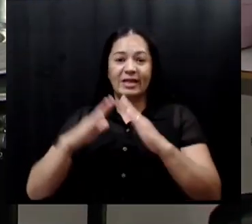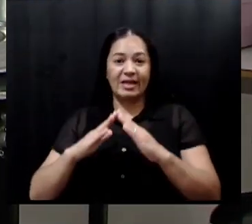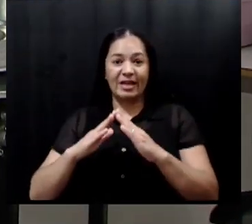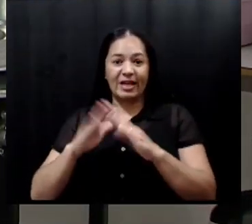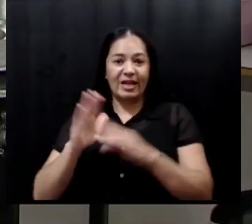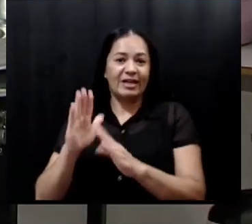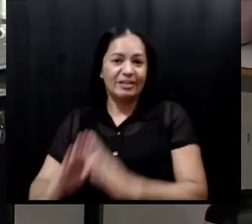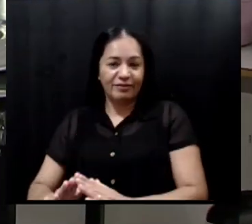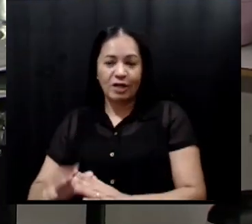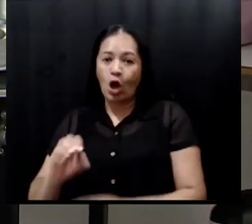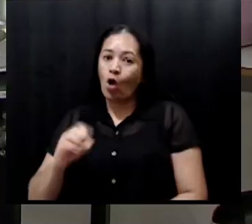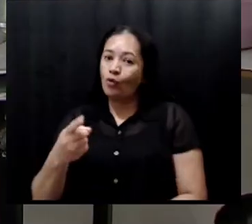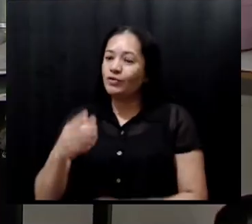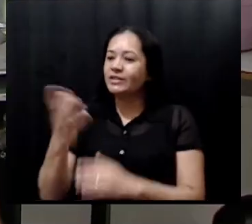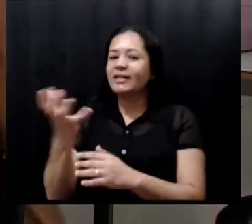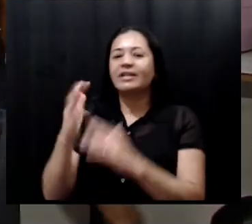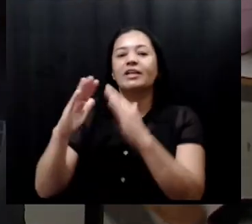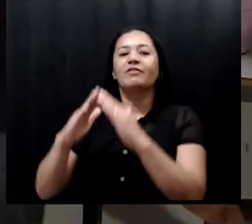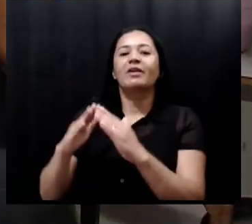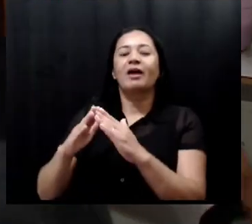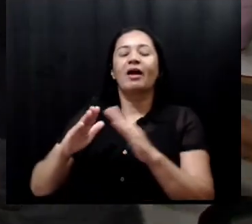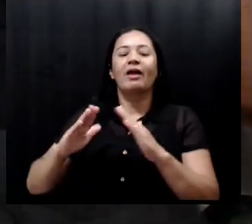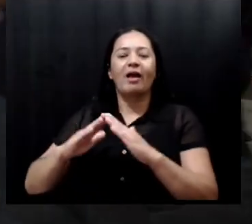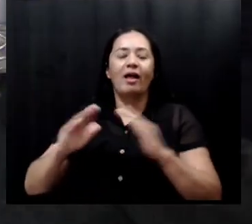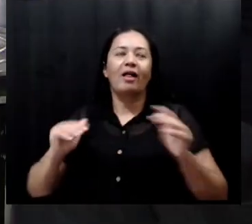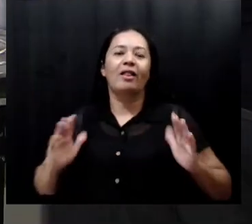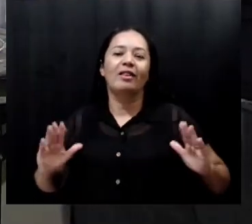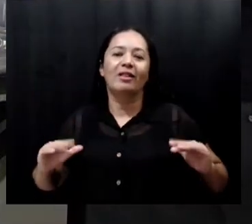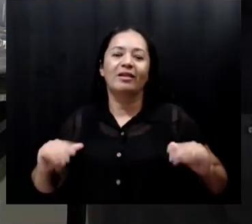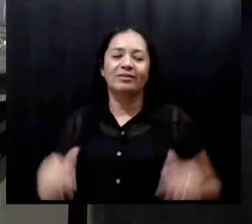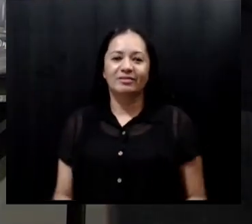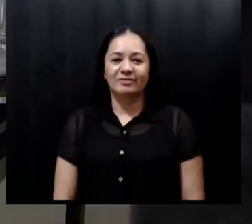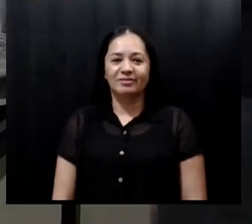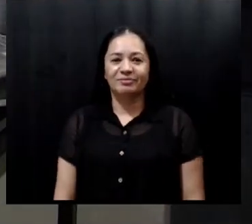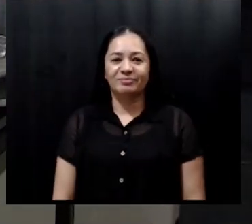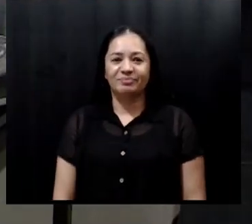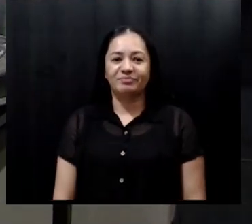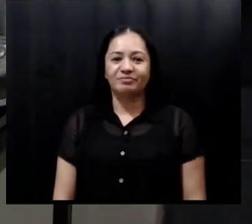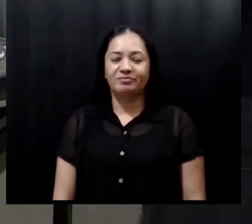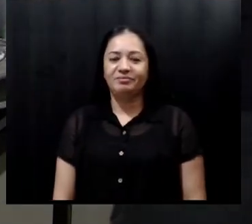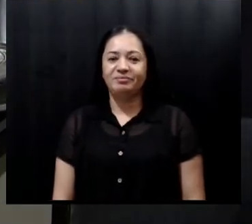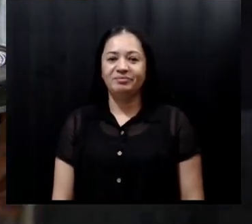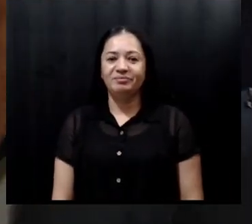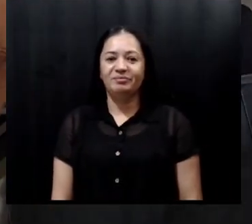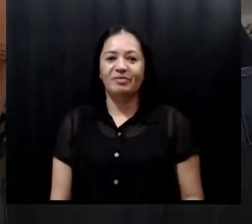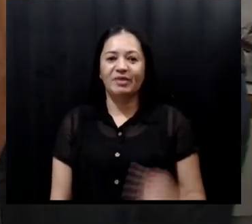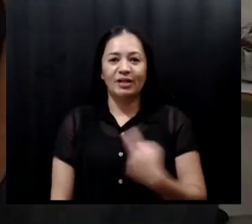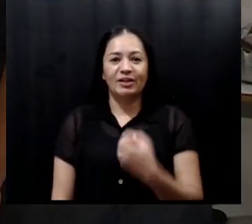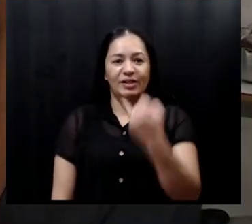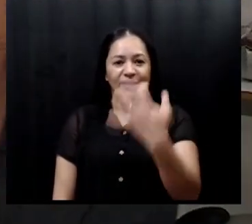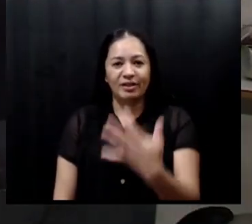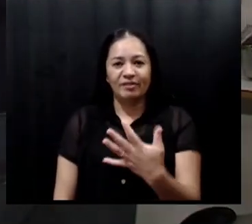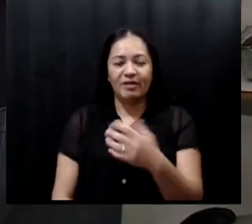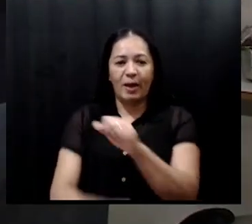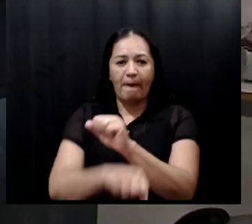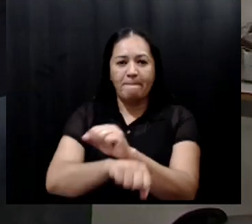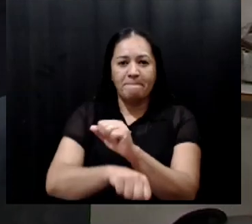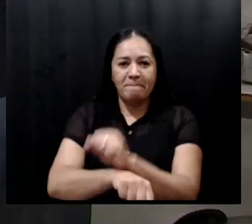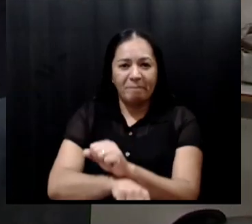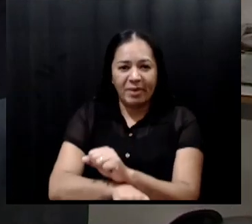ficar em casa tranquilo. Como que você se vê? Na verdade a gente fala, né, de parar de trabalhar, como ele mesmo